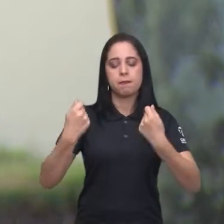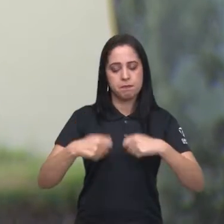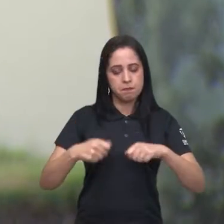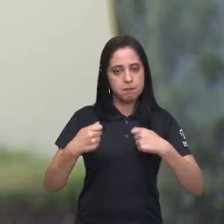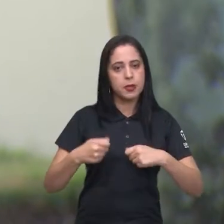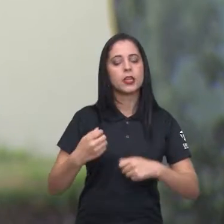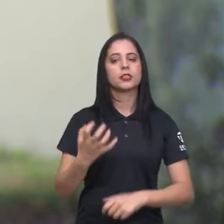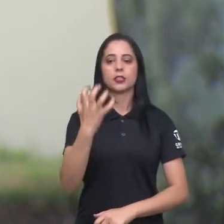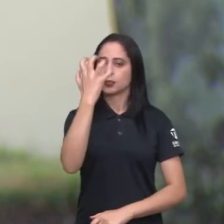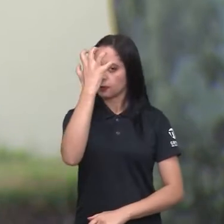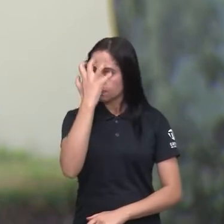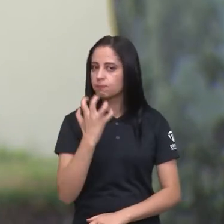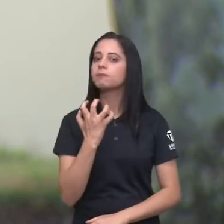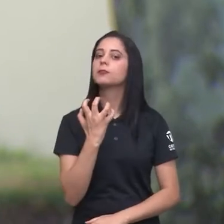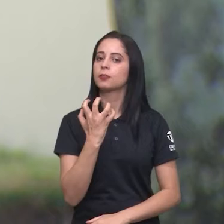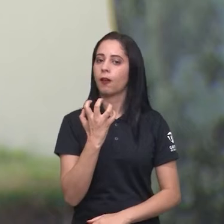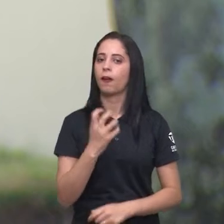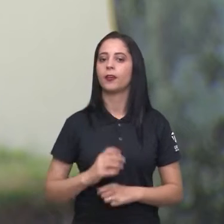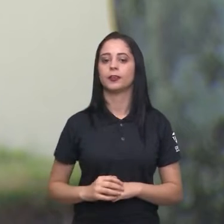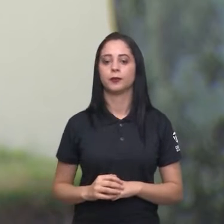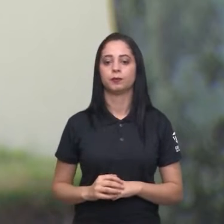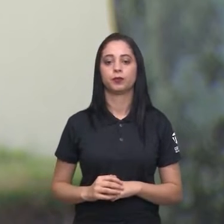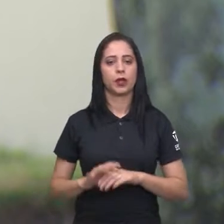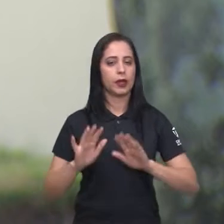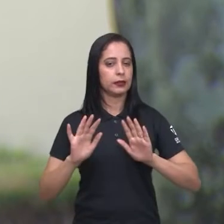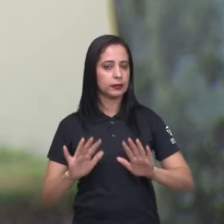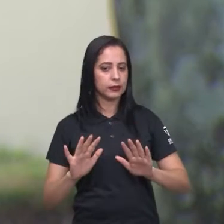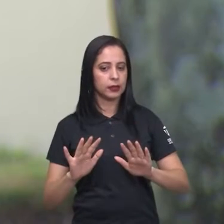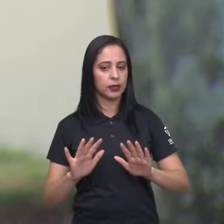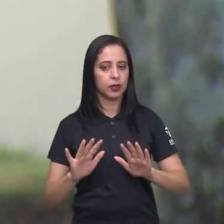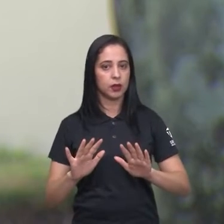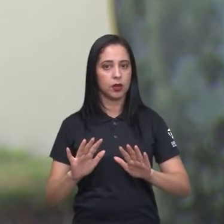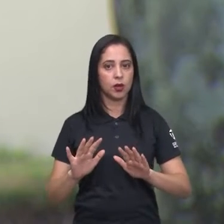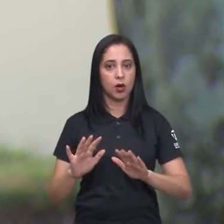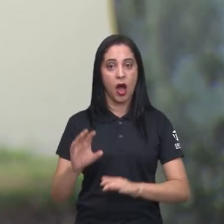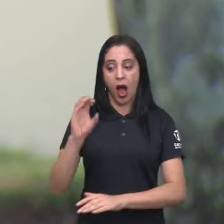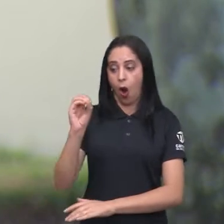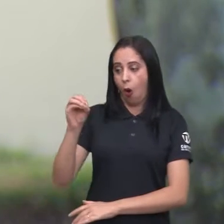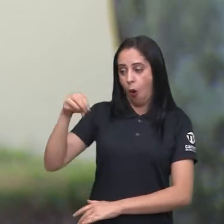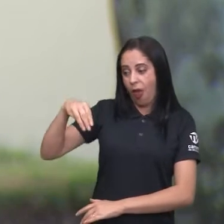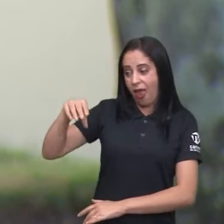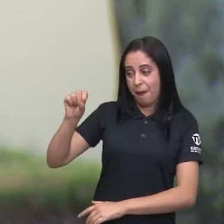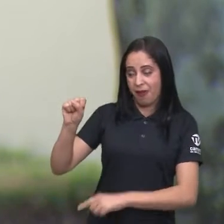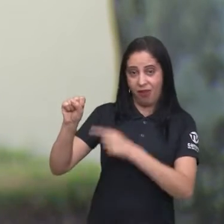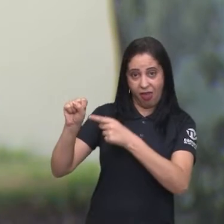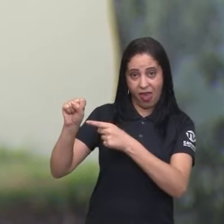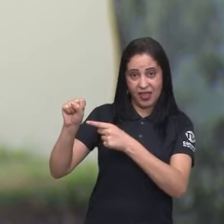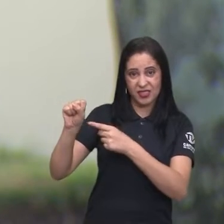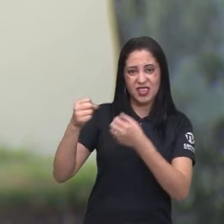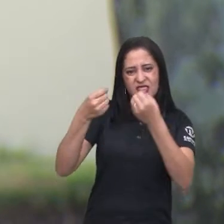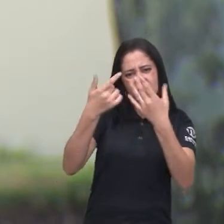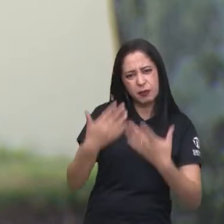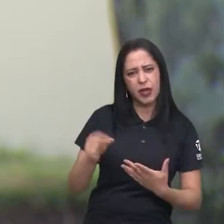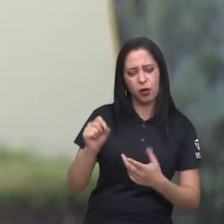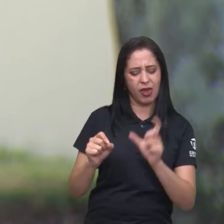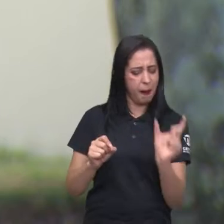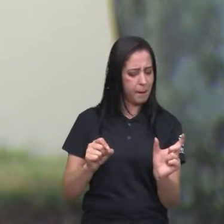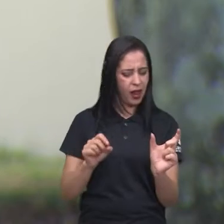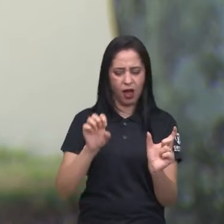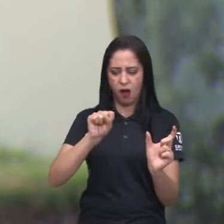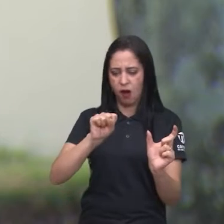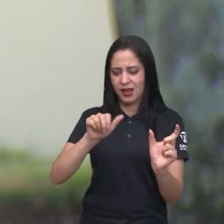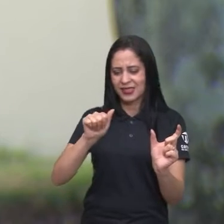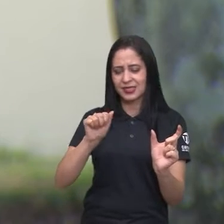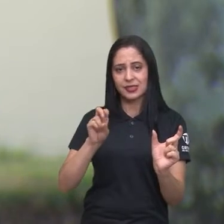e deve ser levada bem a sério pelas empresas. Afinal de contas, a própria Organização Mundial da Saúde